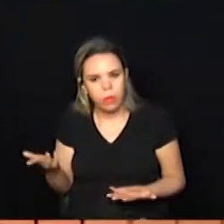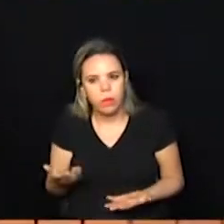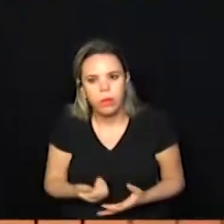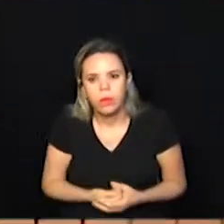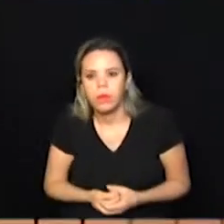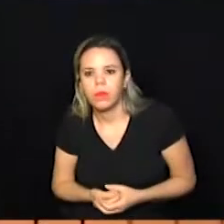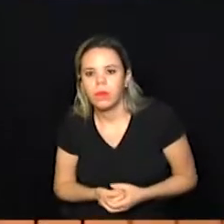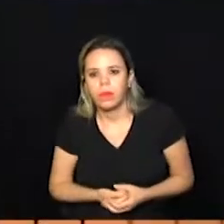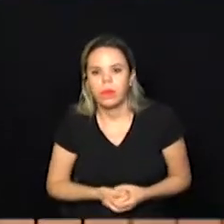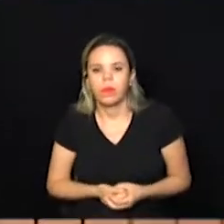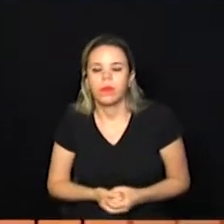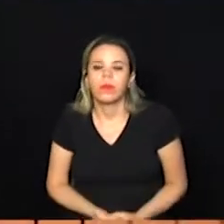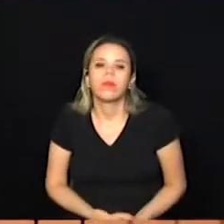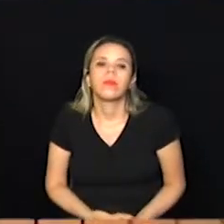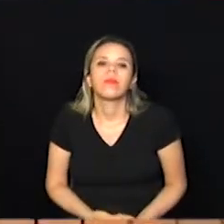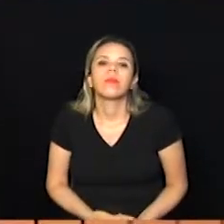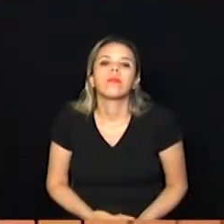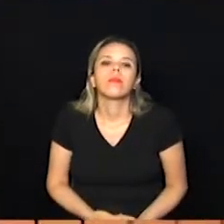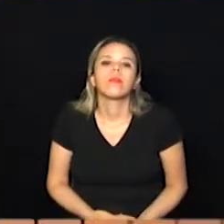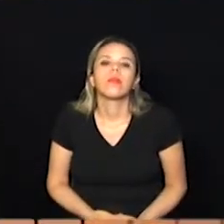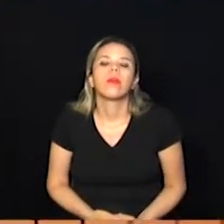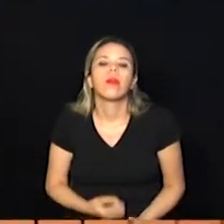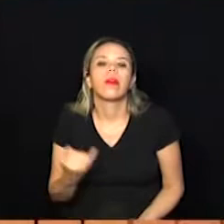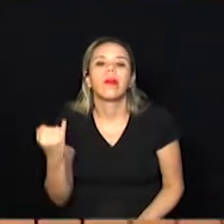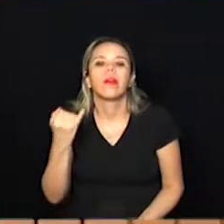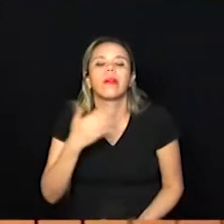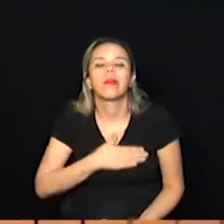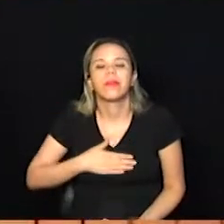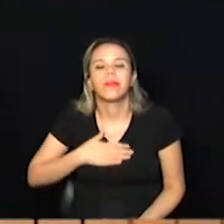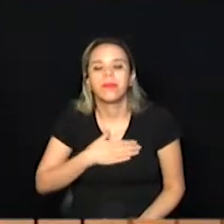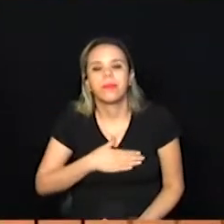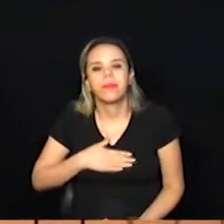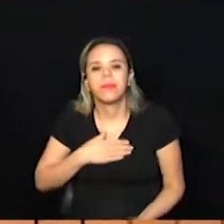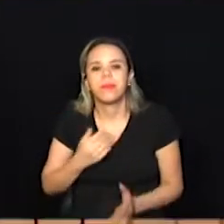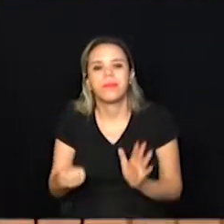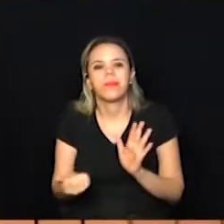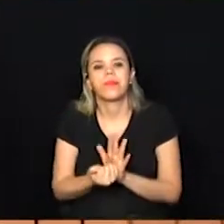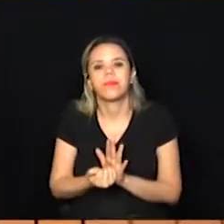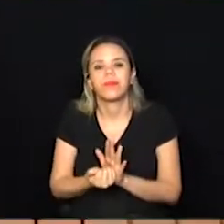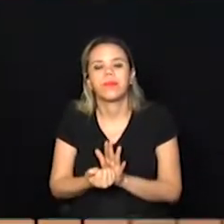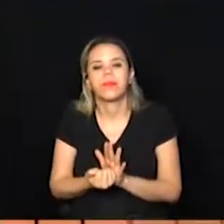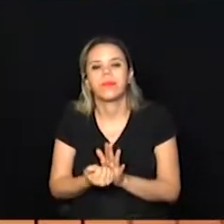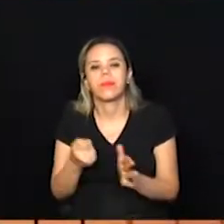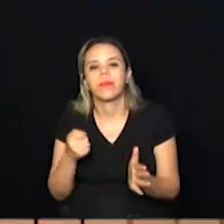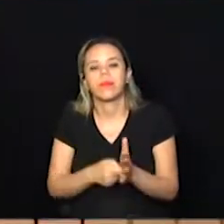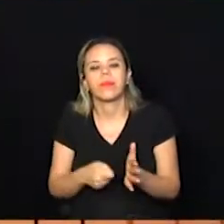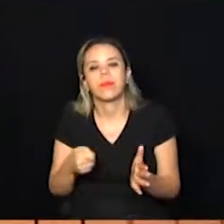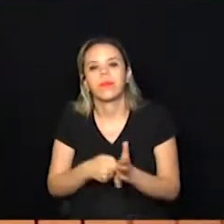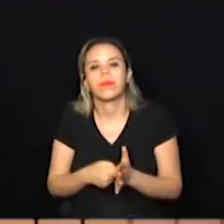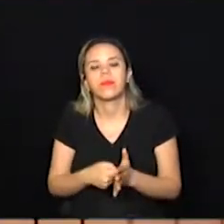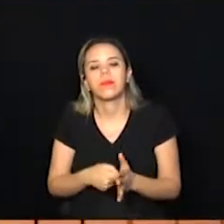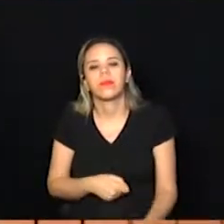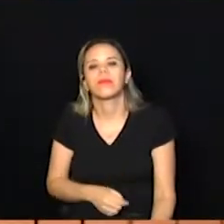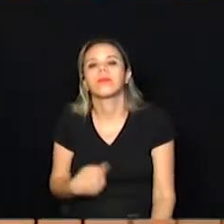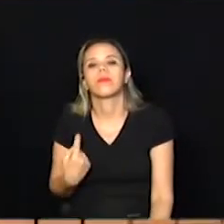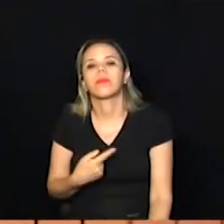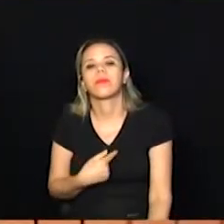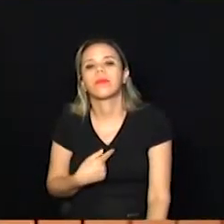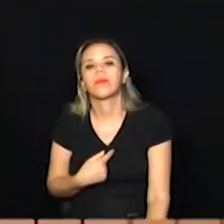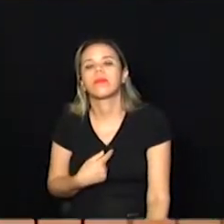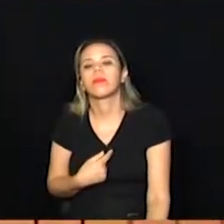Então, eu acho que é importante, gostaria aqui de registrar que essa tem sido uma batalha também, para que a gente